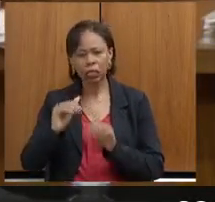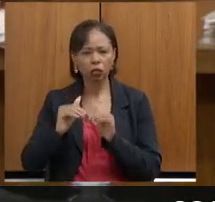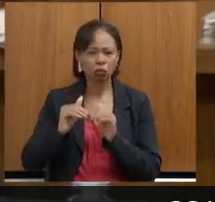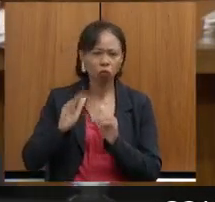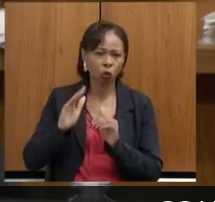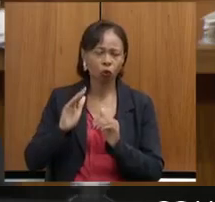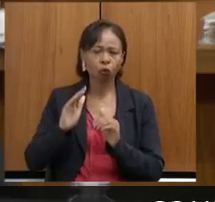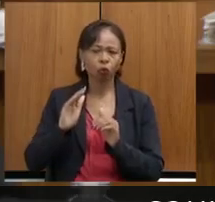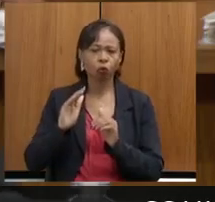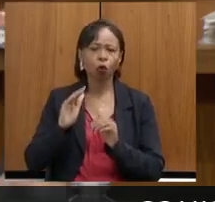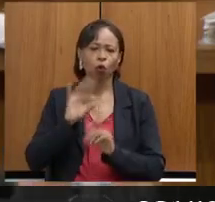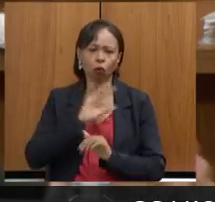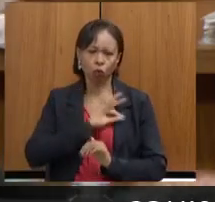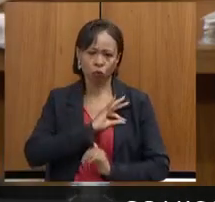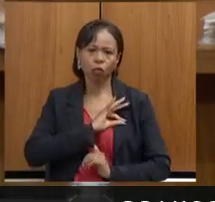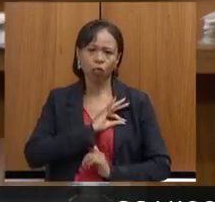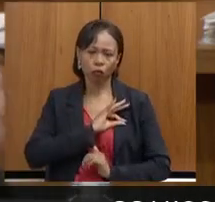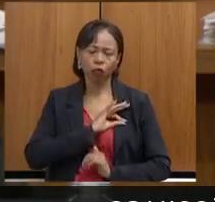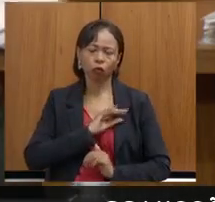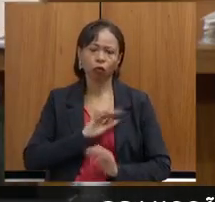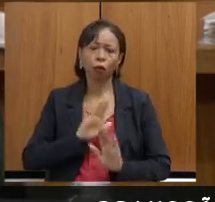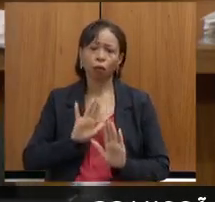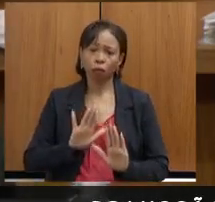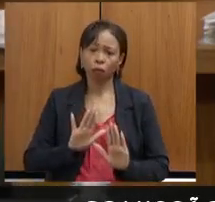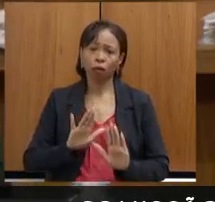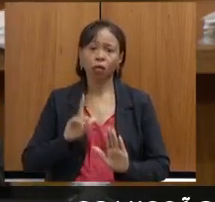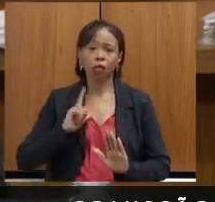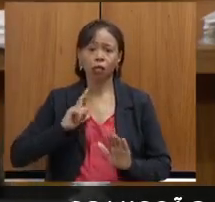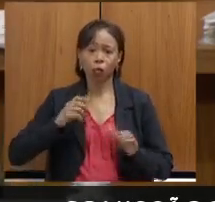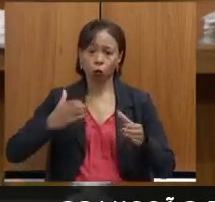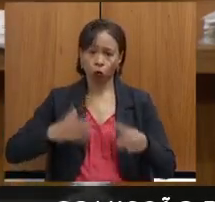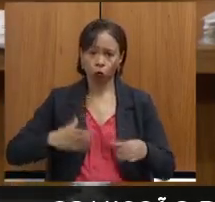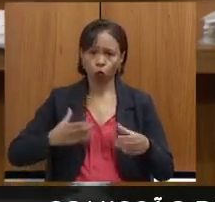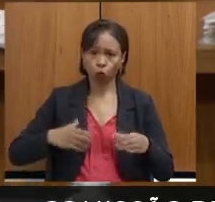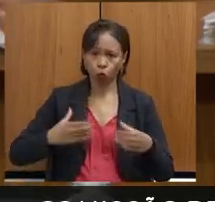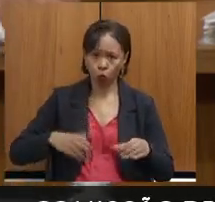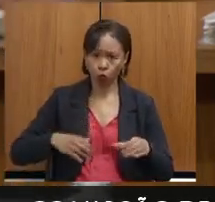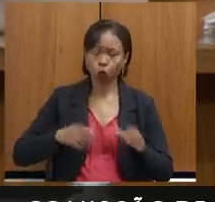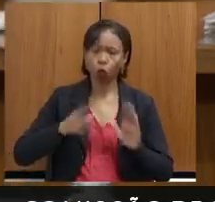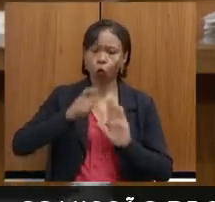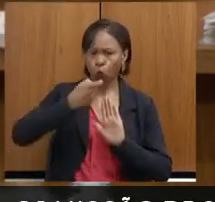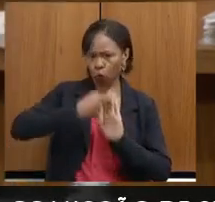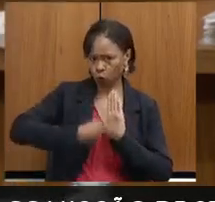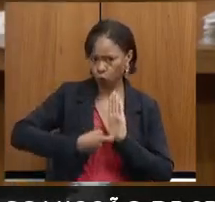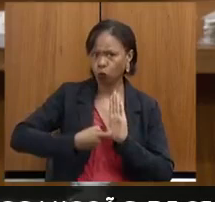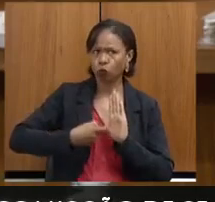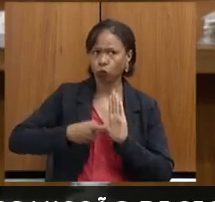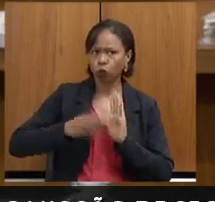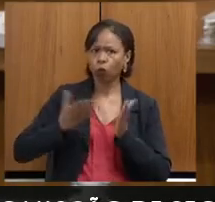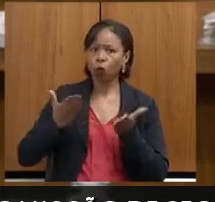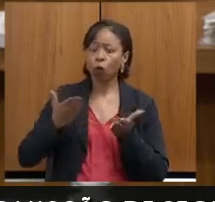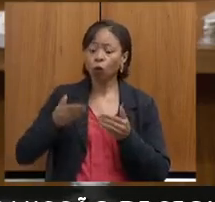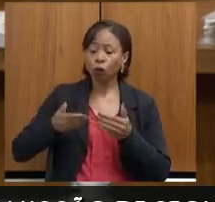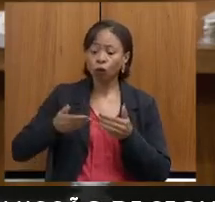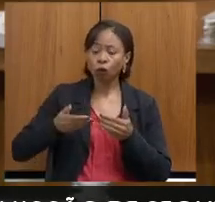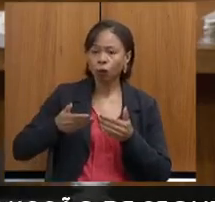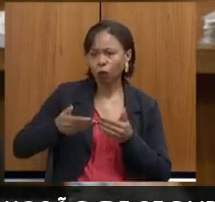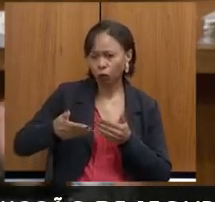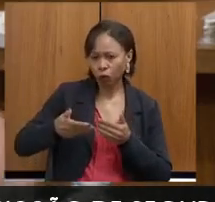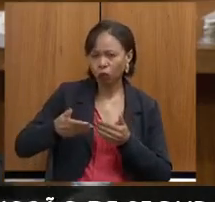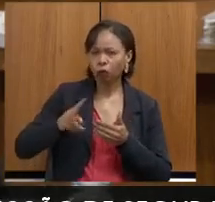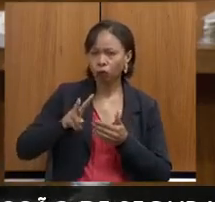mas em relação a isso existe o concurso autorizado já no próximo final de semana teremos prova